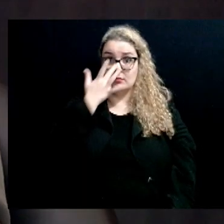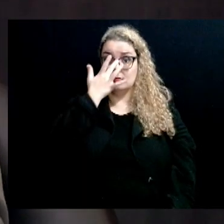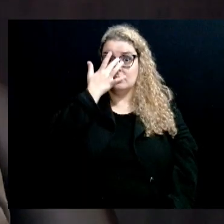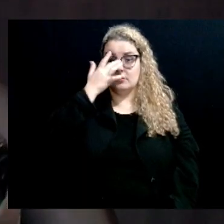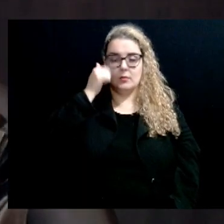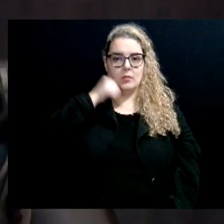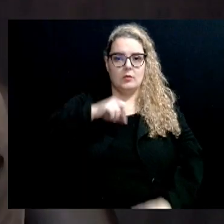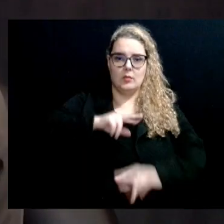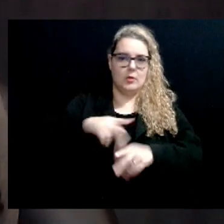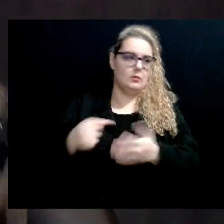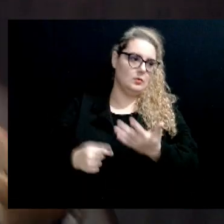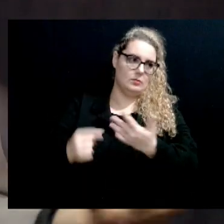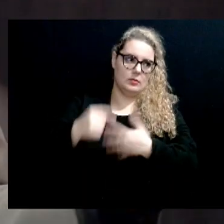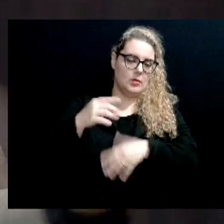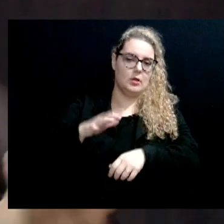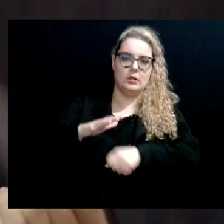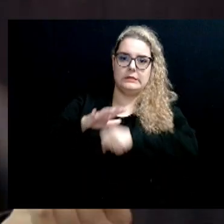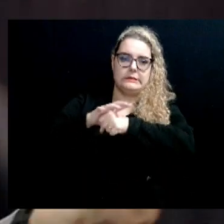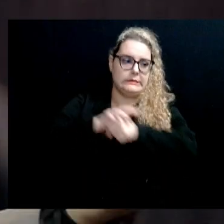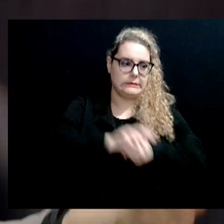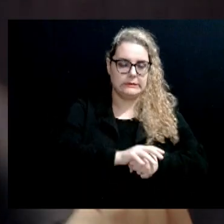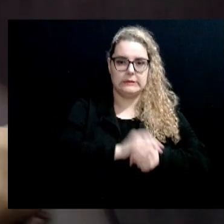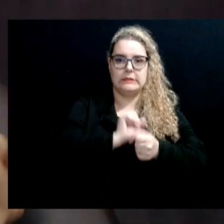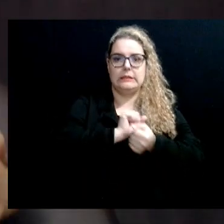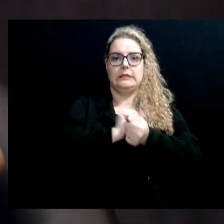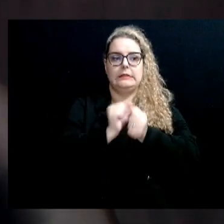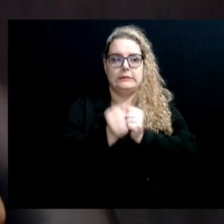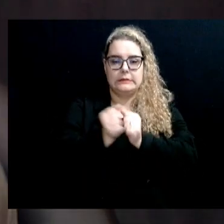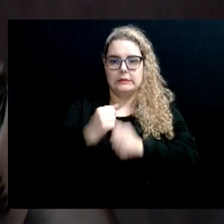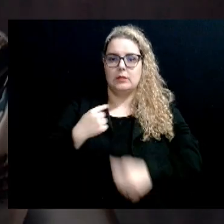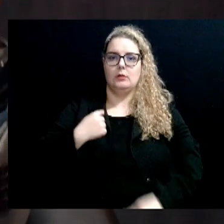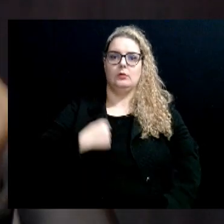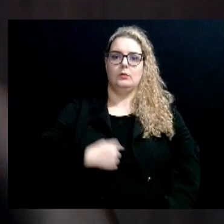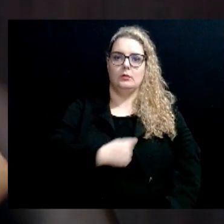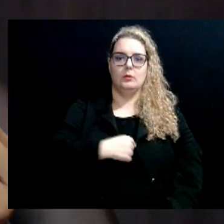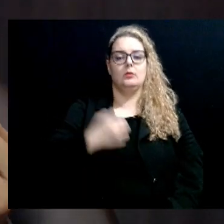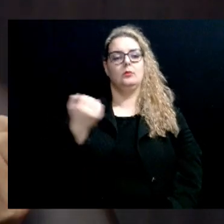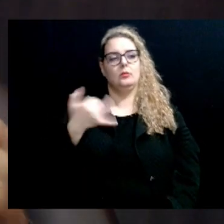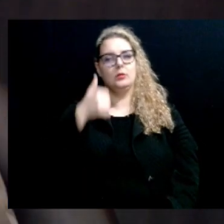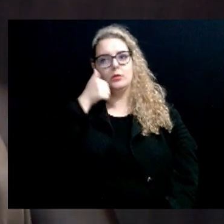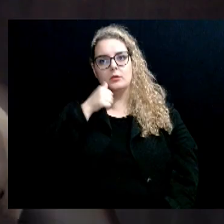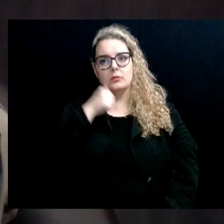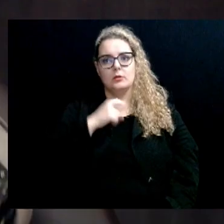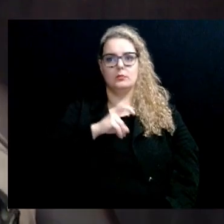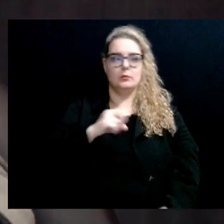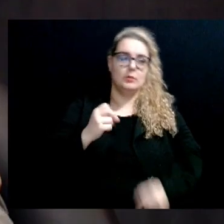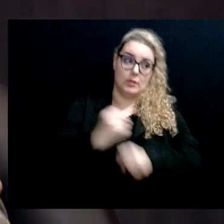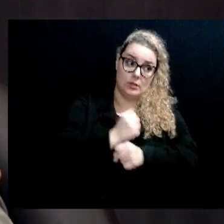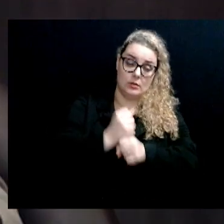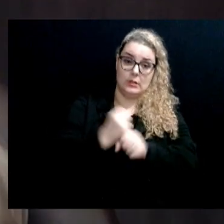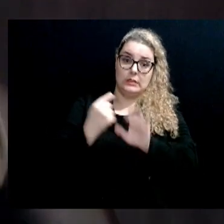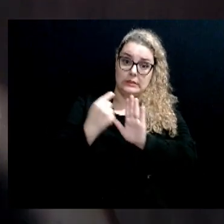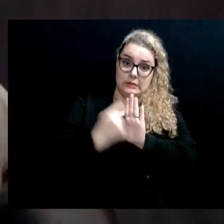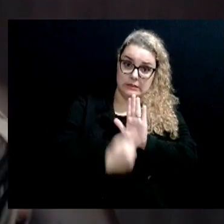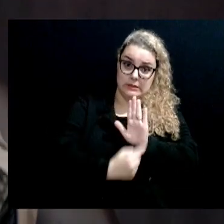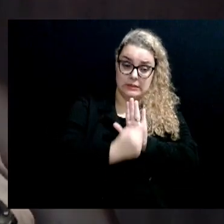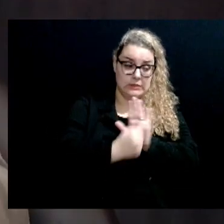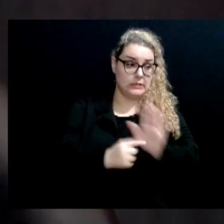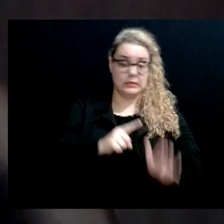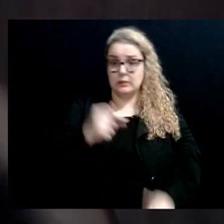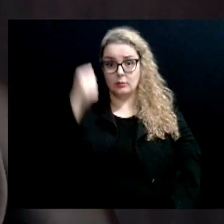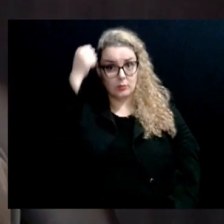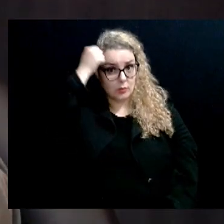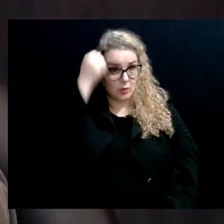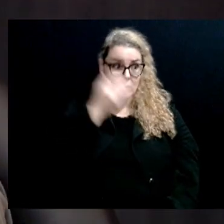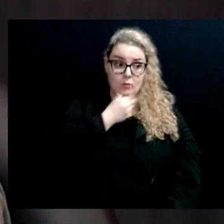aspectos. E ela vai se moldando, ela vai se anulando. O quanto essa mulher não se anulou durante 50 anos. E não por culpa do homem. Não por culpa do homem que estava com ela,